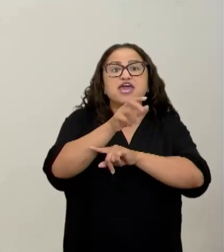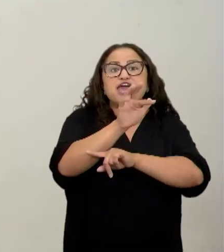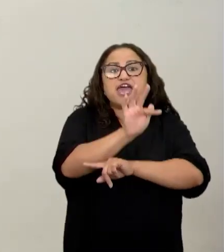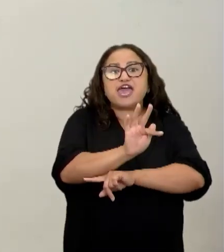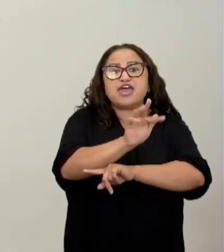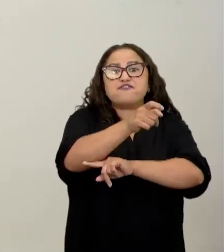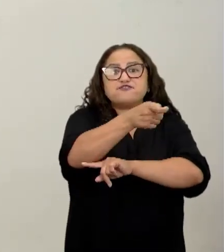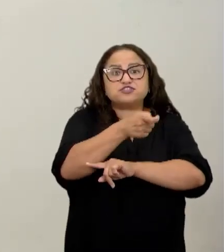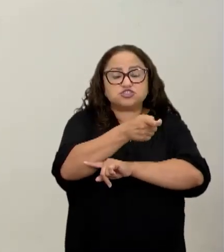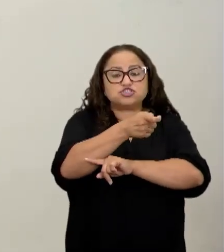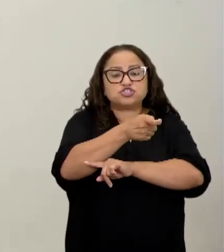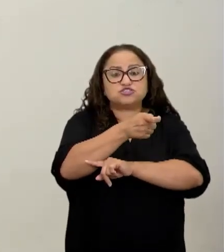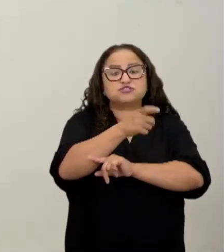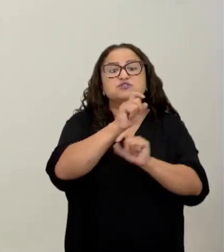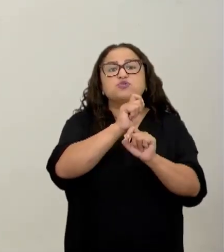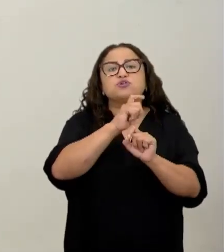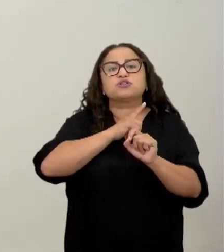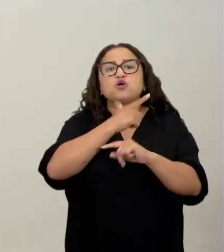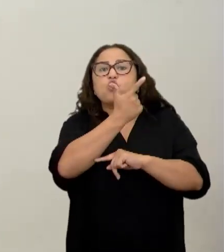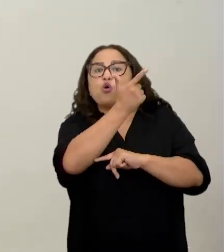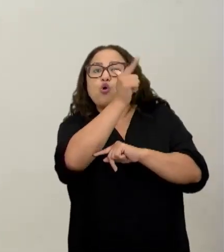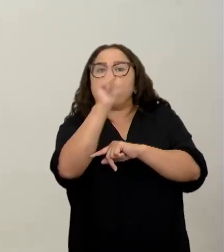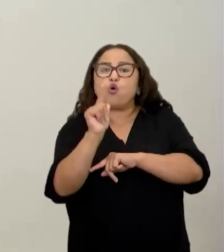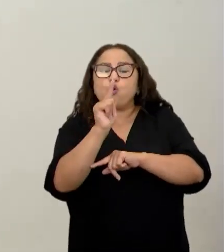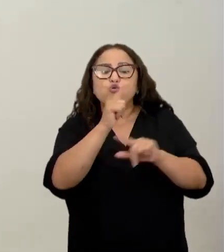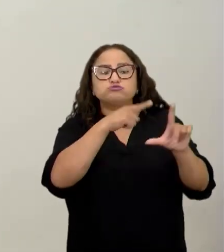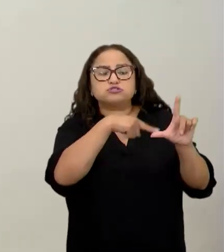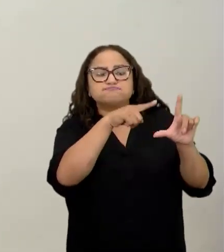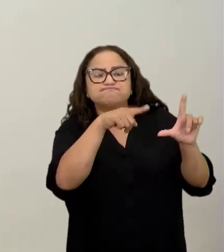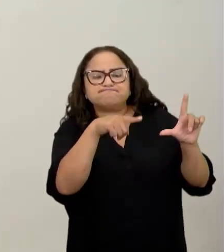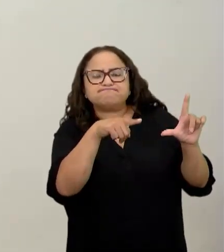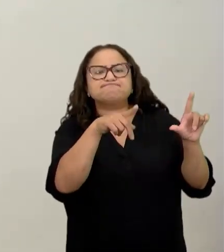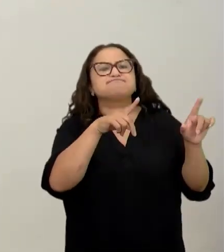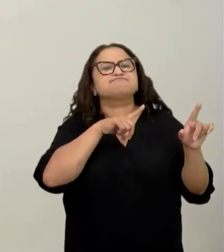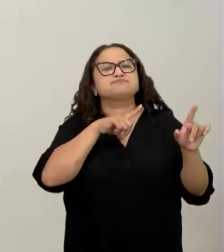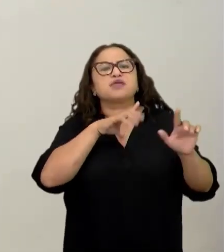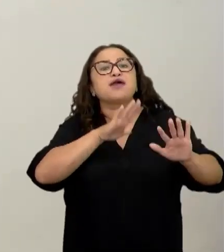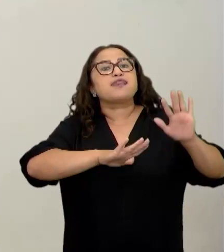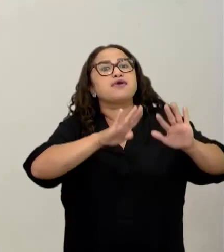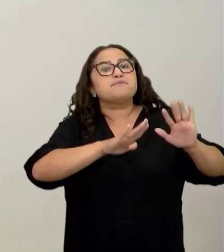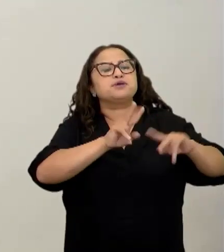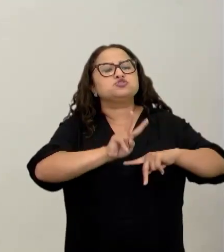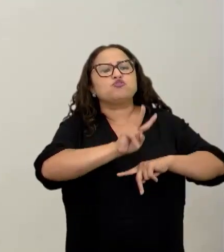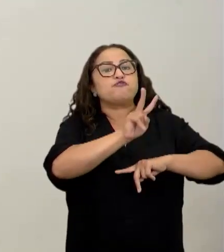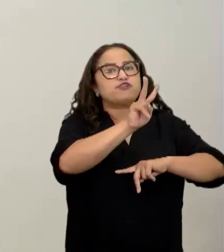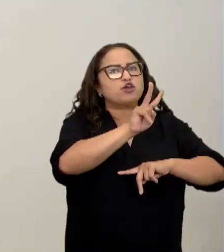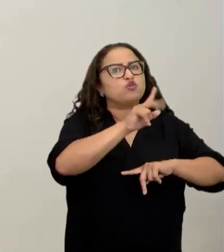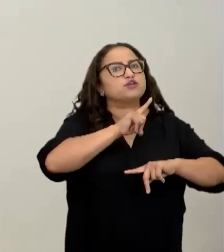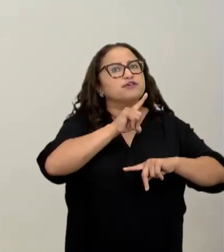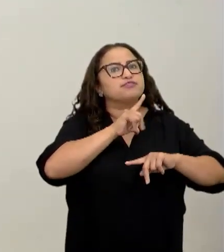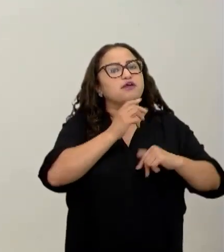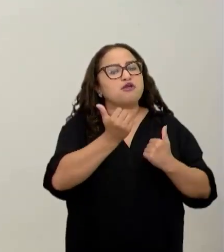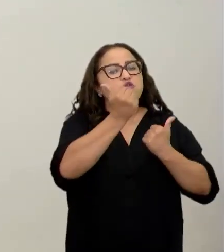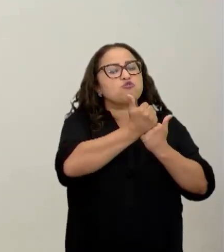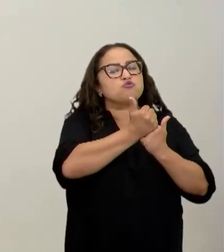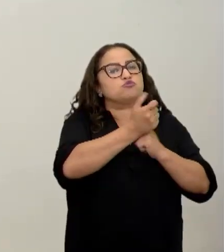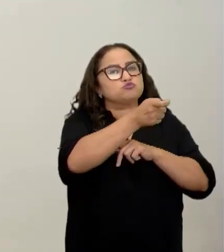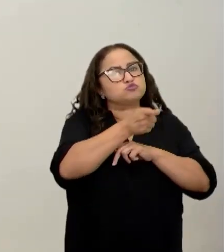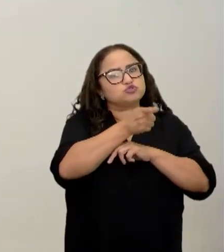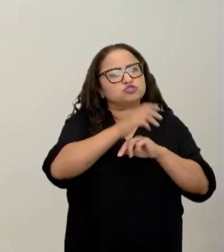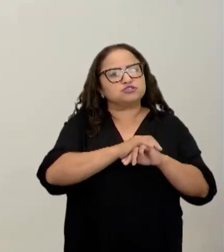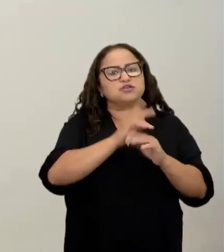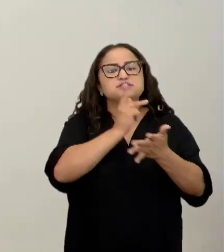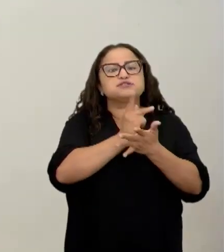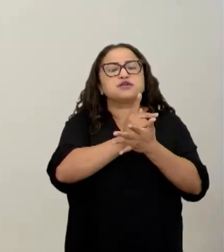x uma função de X uma outra variável que vai depender do valor que você colocar no lugar do X cada vez que